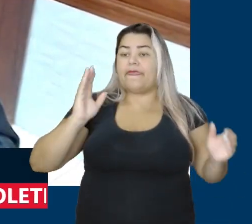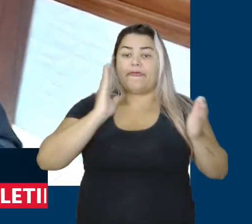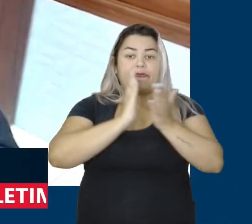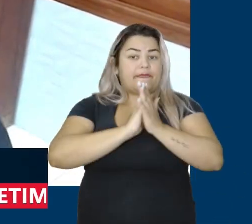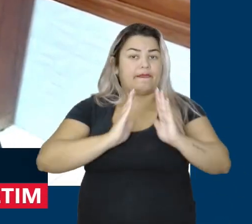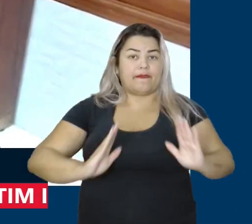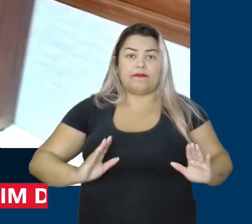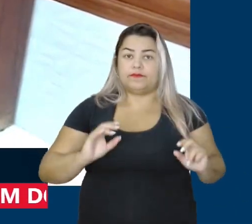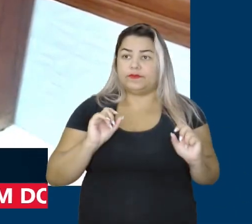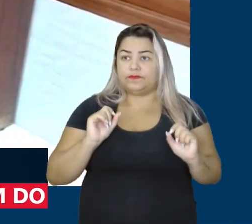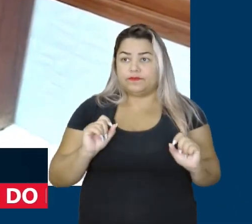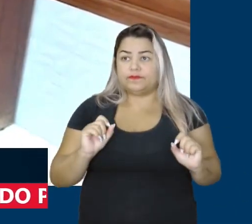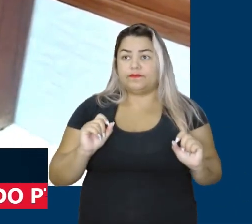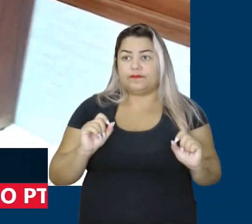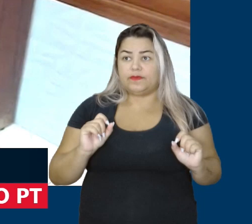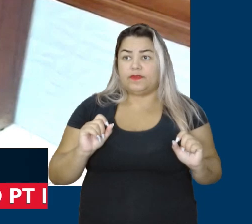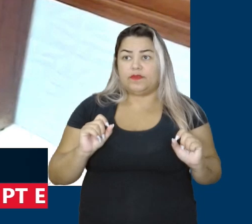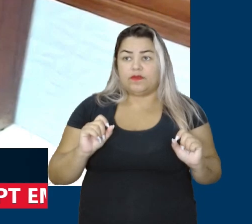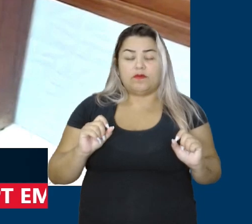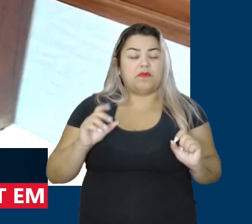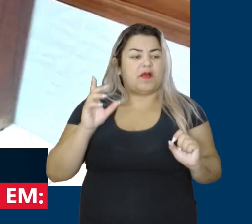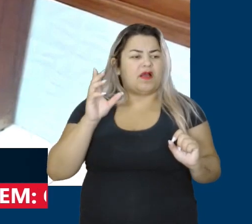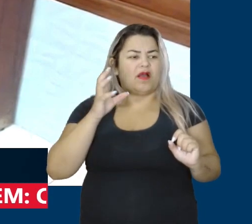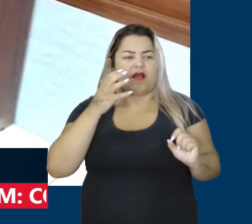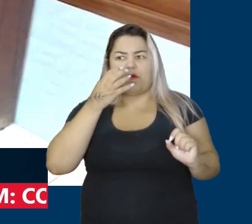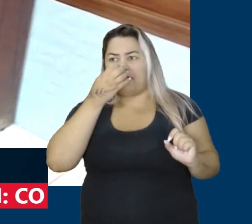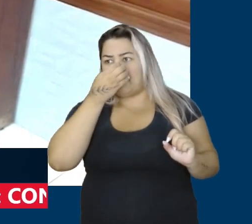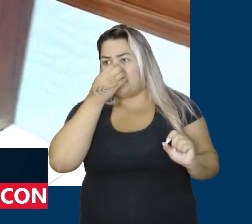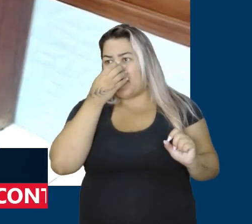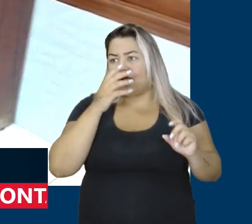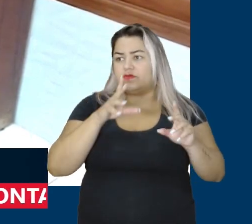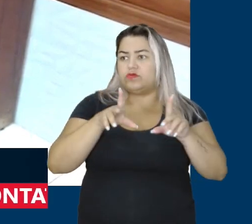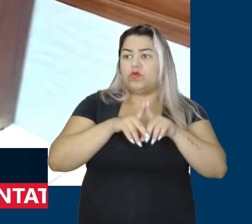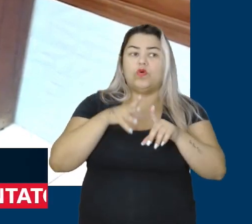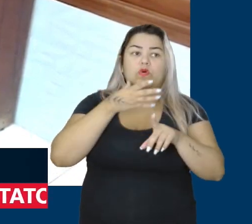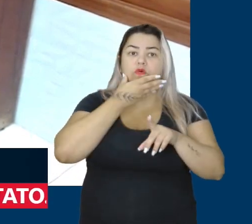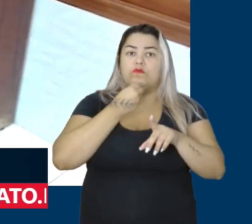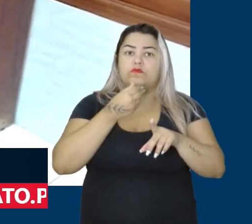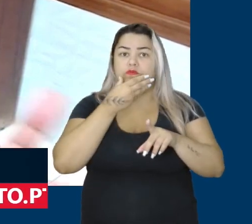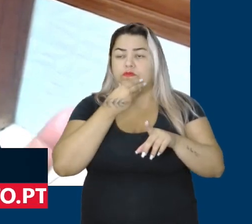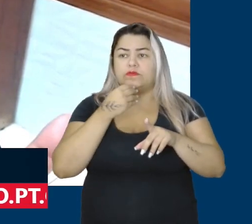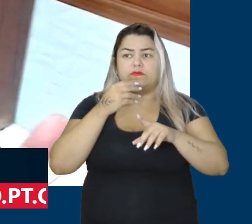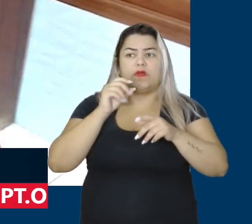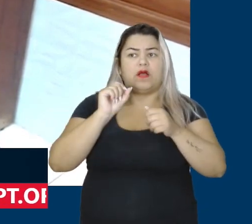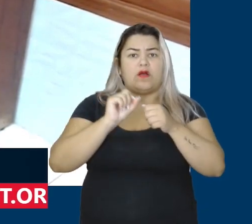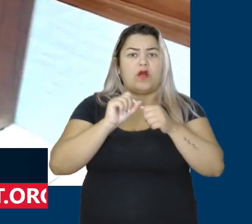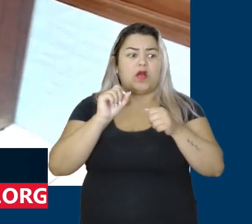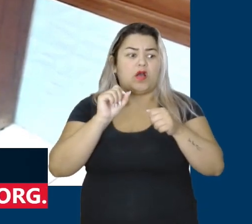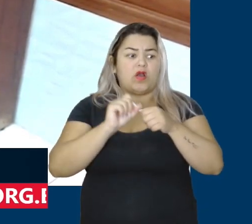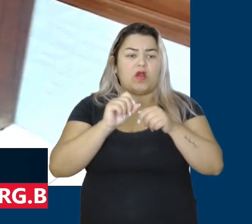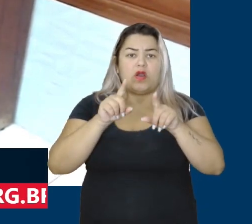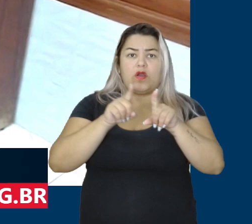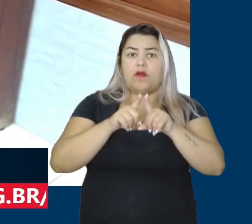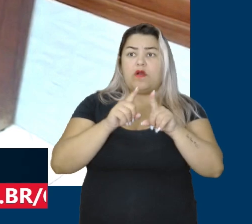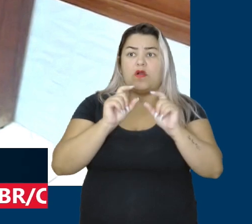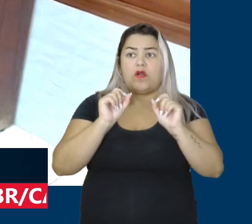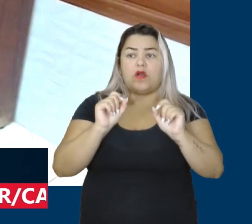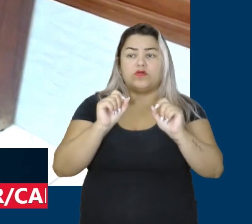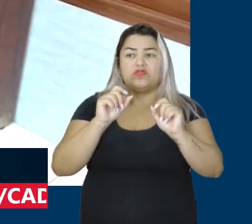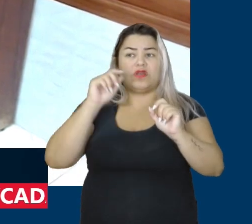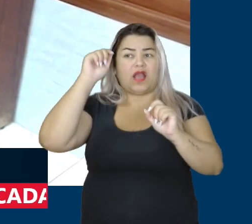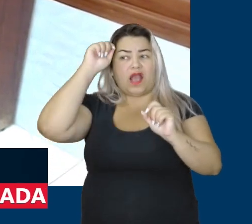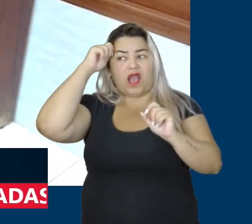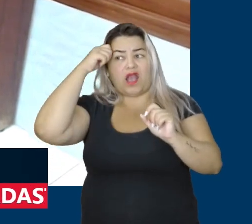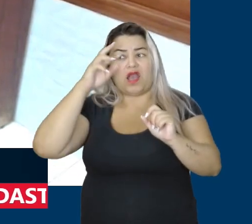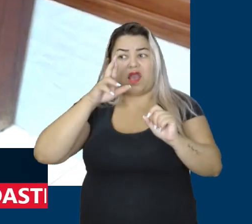essa, eu digo até uma palhaçada, né? O cara cometia um crime de racismo, foi injúria, paga com cesta básica. Agora